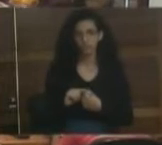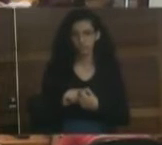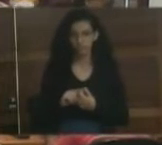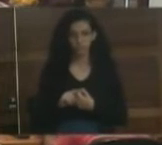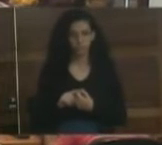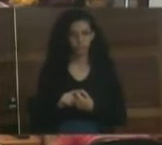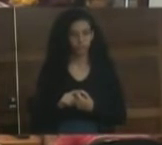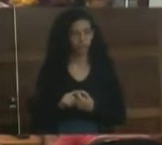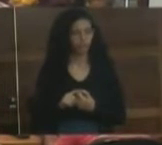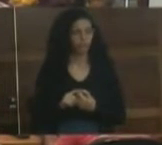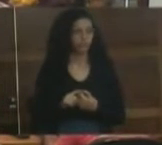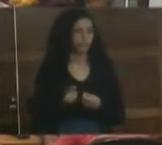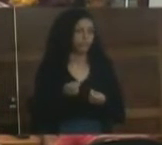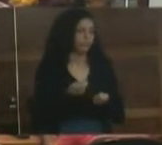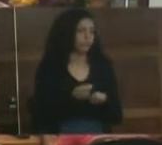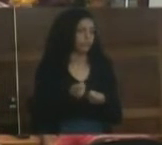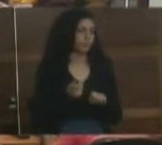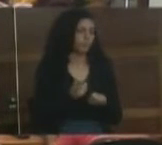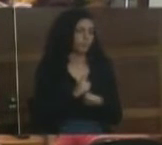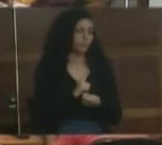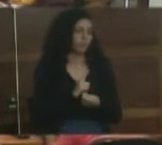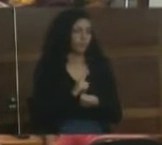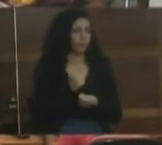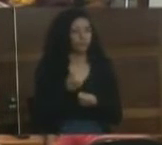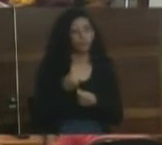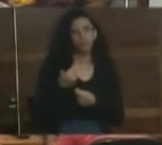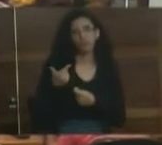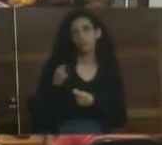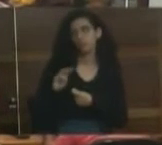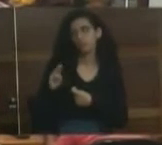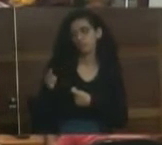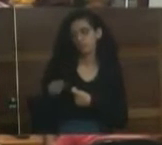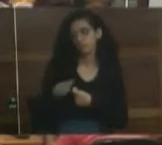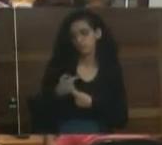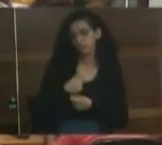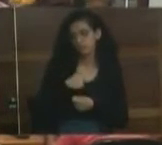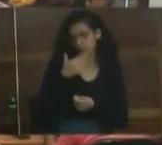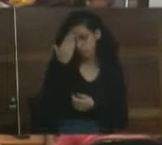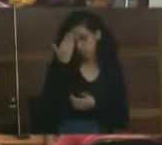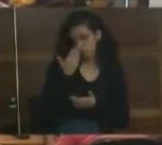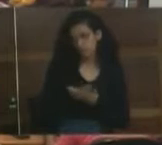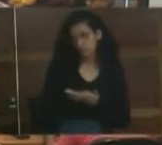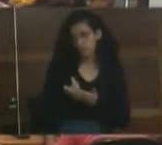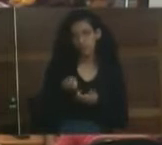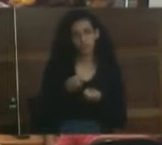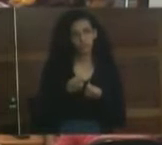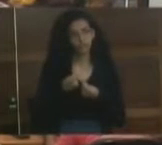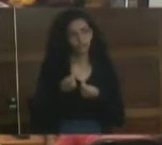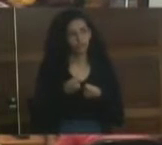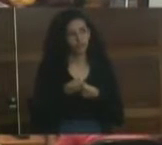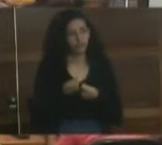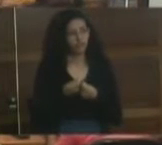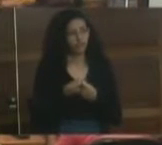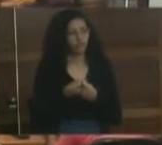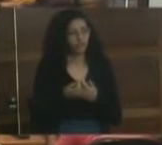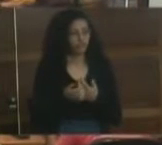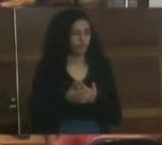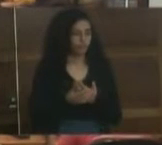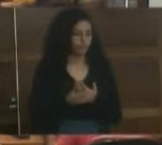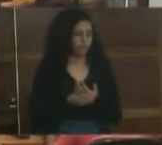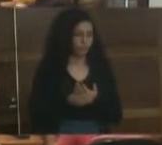e aí e aí e aí